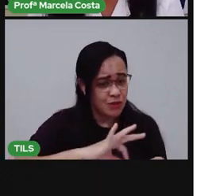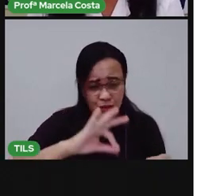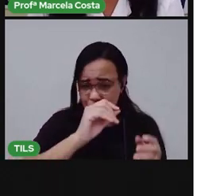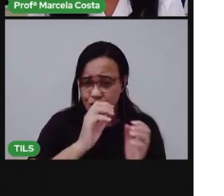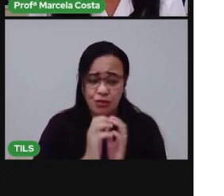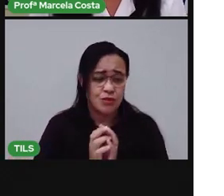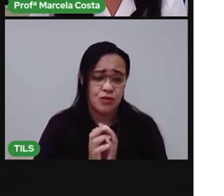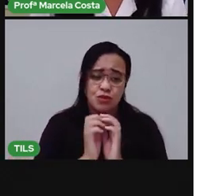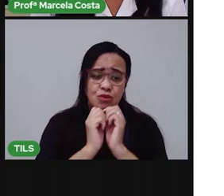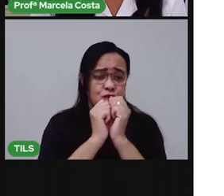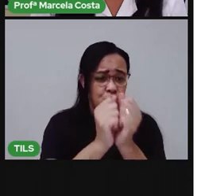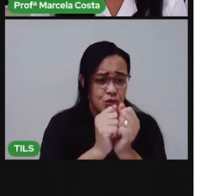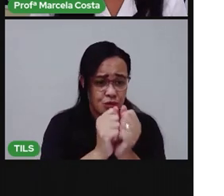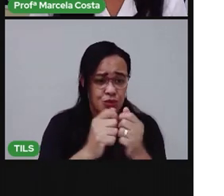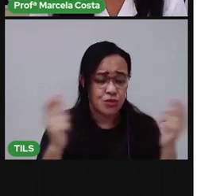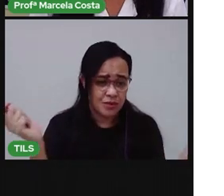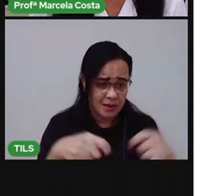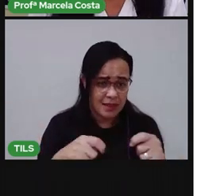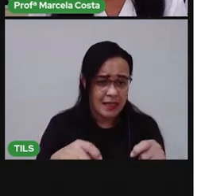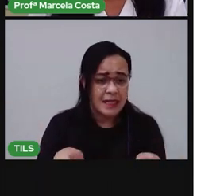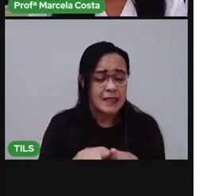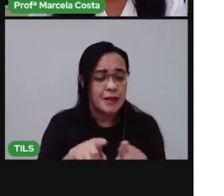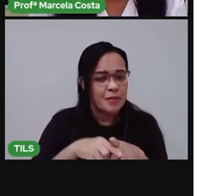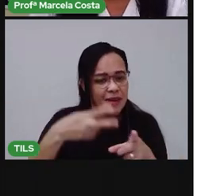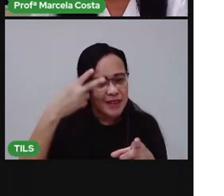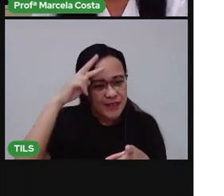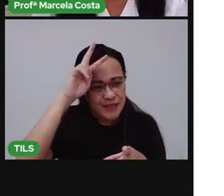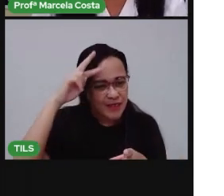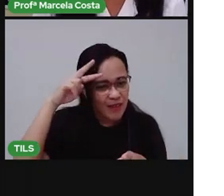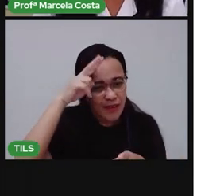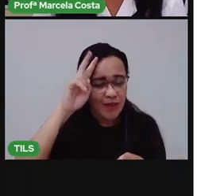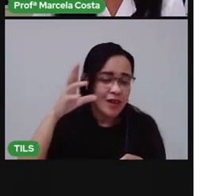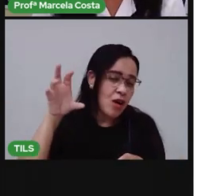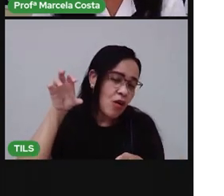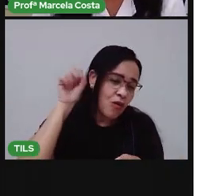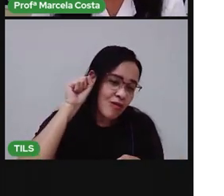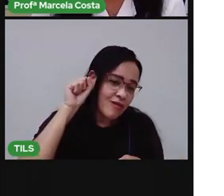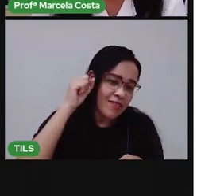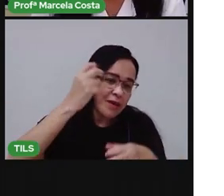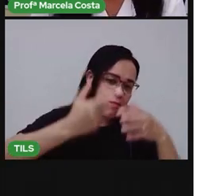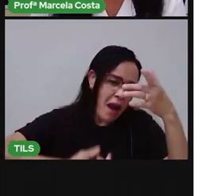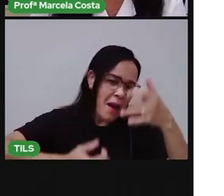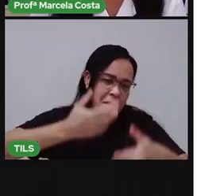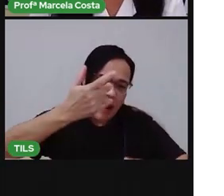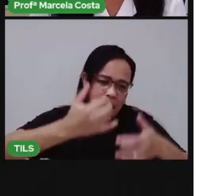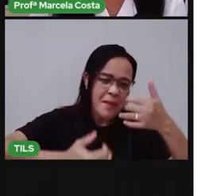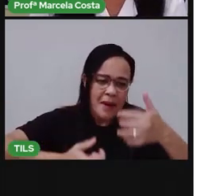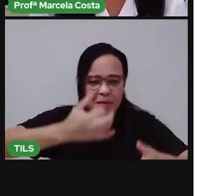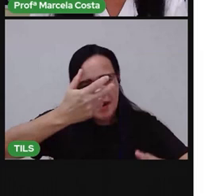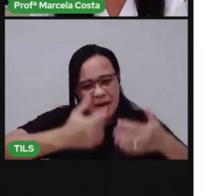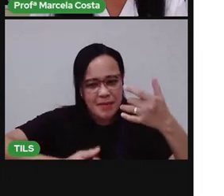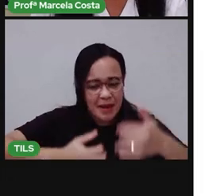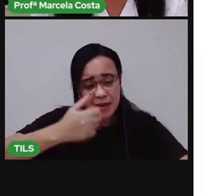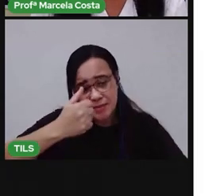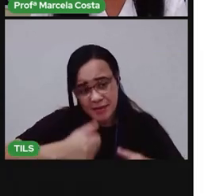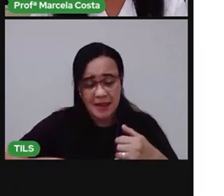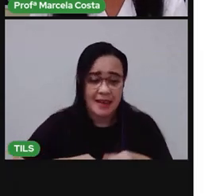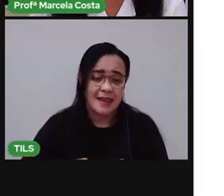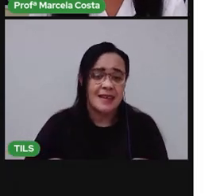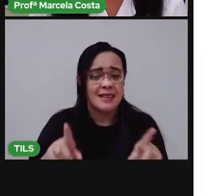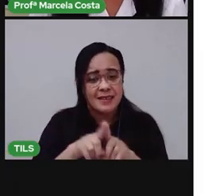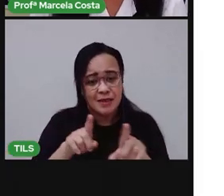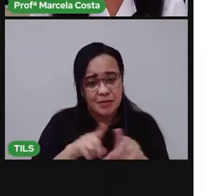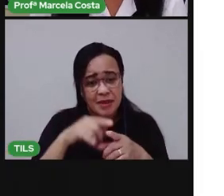histórias. Né? Os adultos podem sentar ali e contar histórias para as crianças, jogar